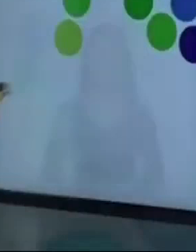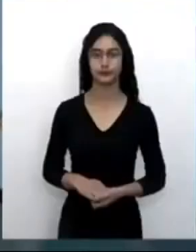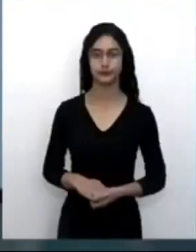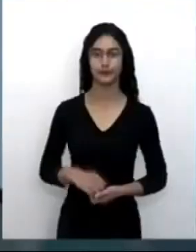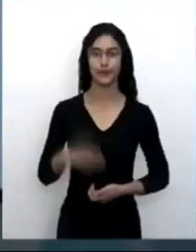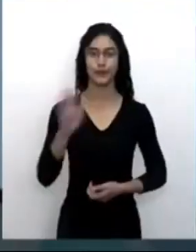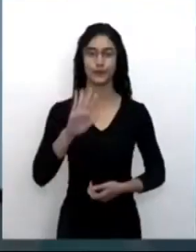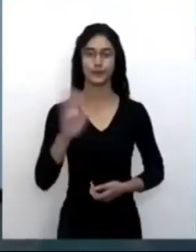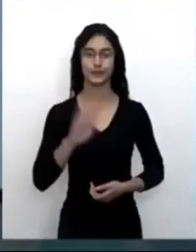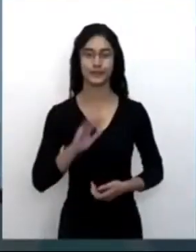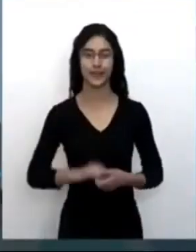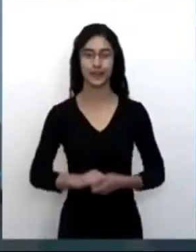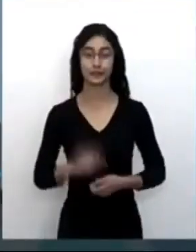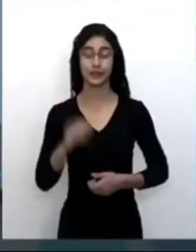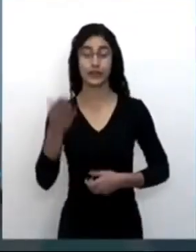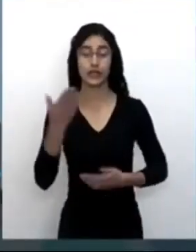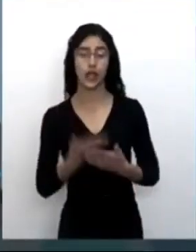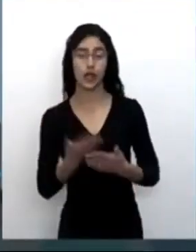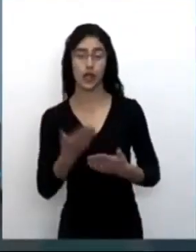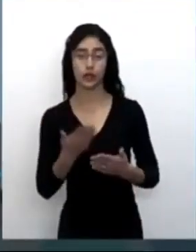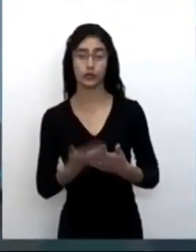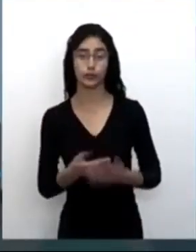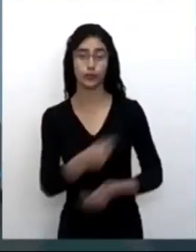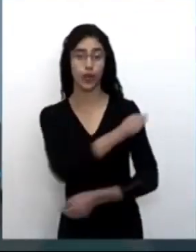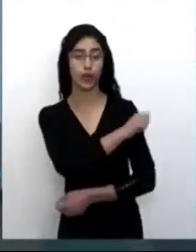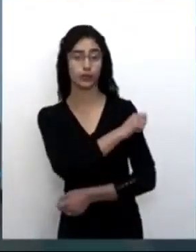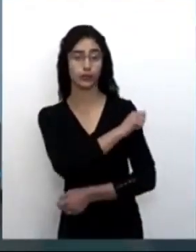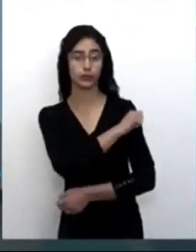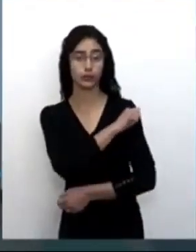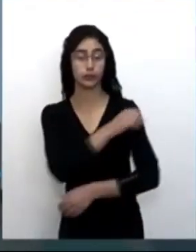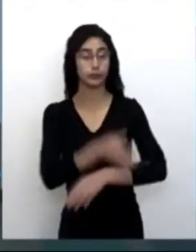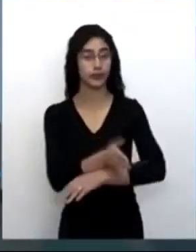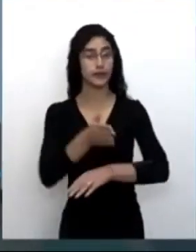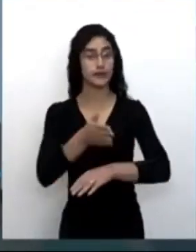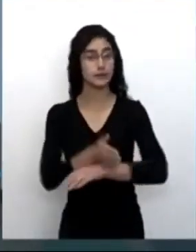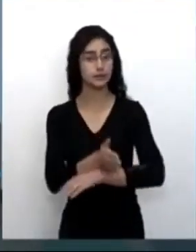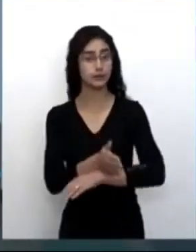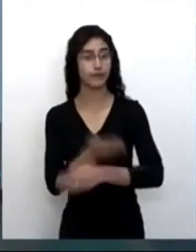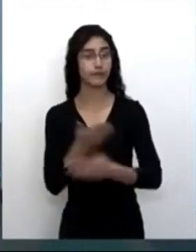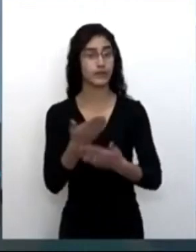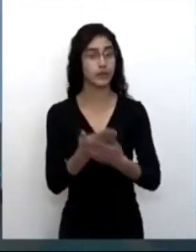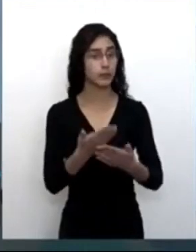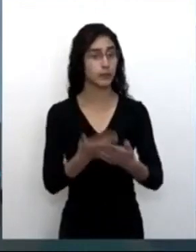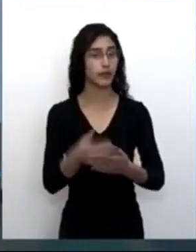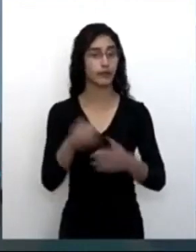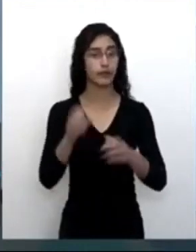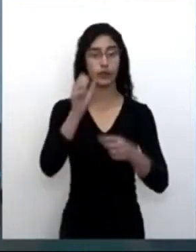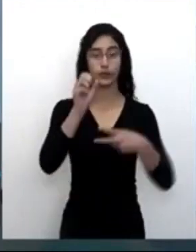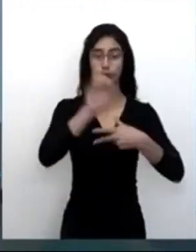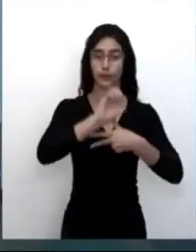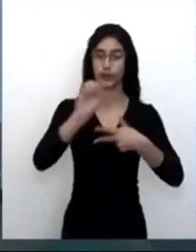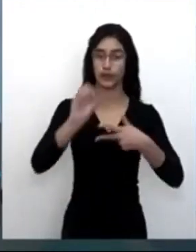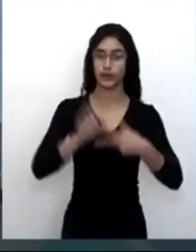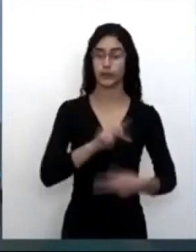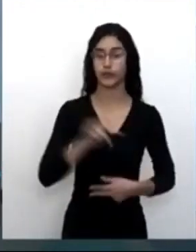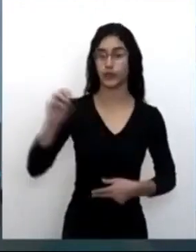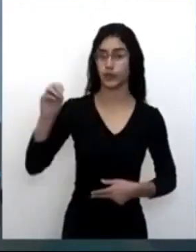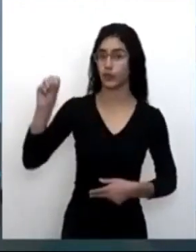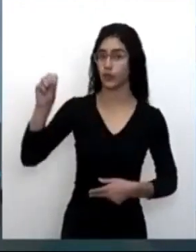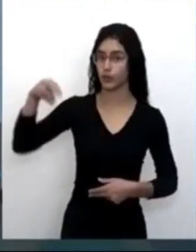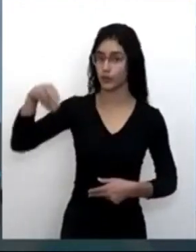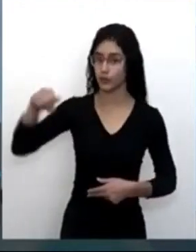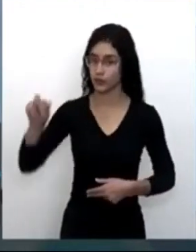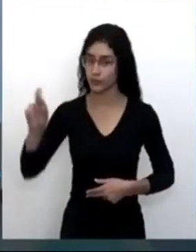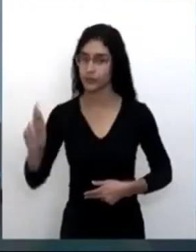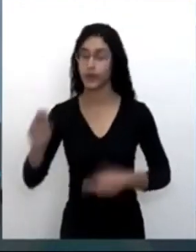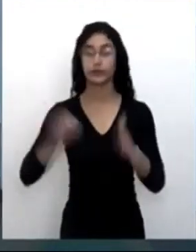o Olá você estudante que vai participar e vai fazer a prova do Enem eu sou professor Osmar aqui do centro de mídias de educação